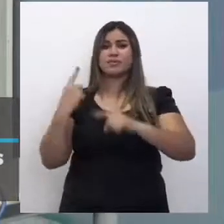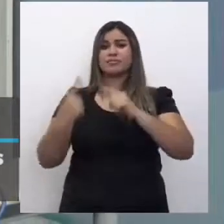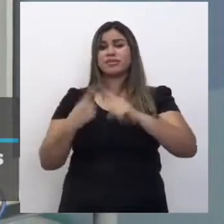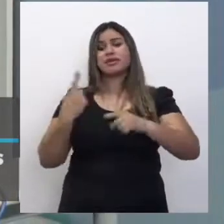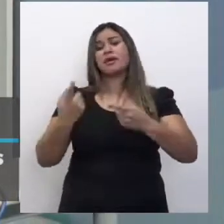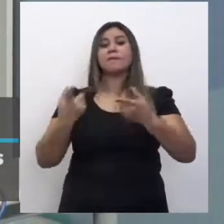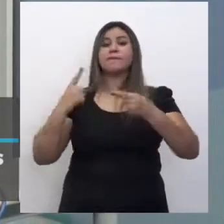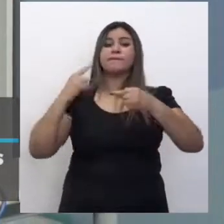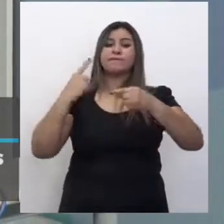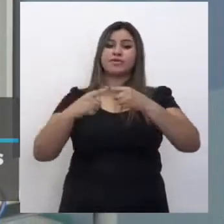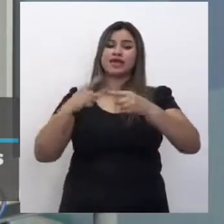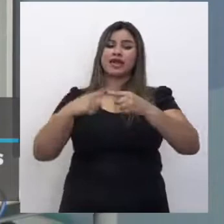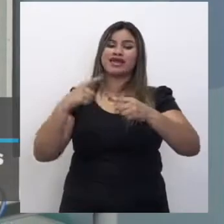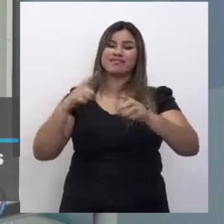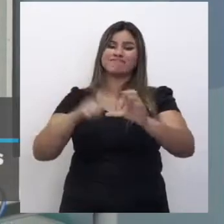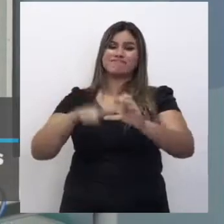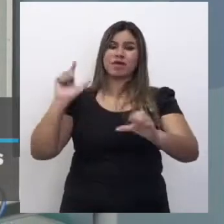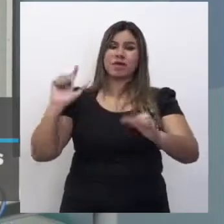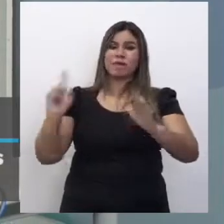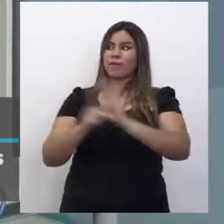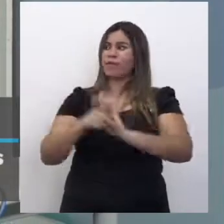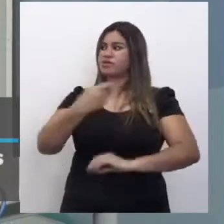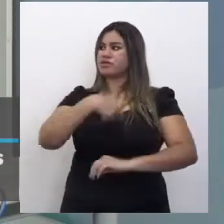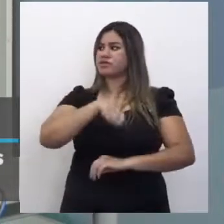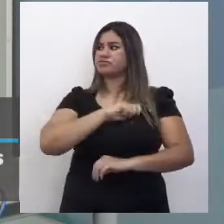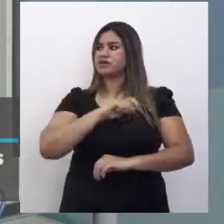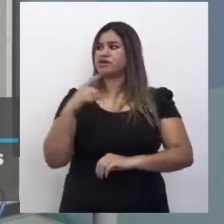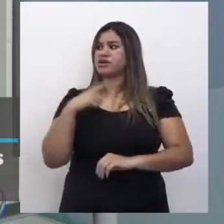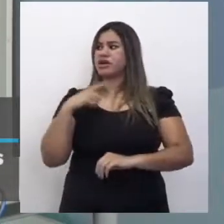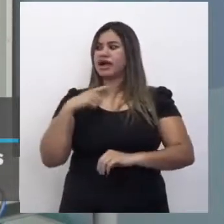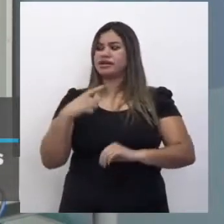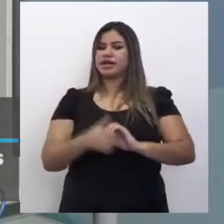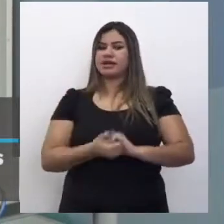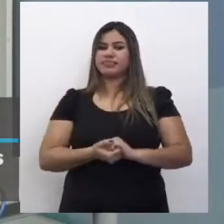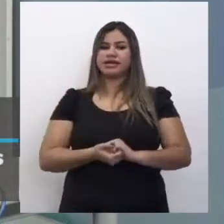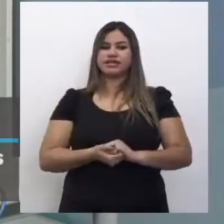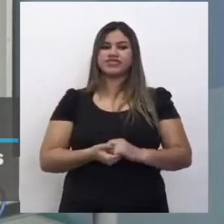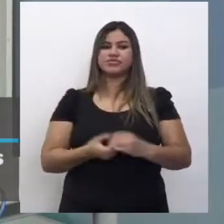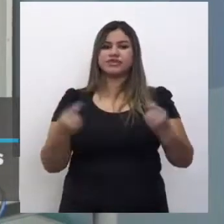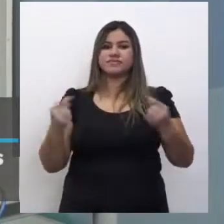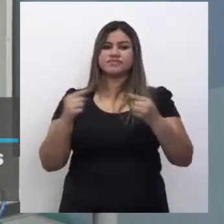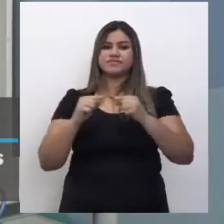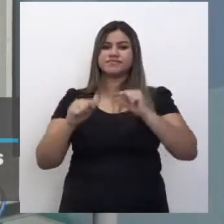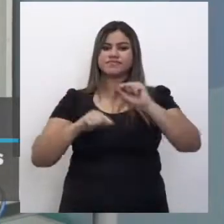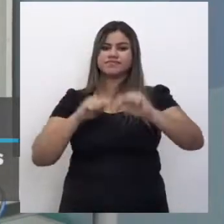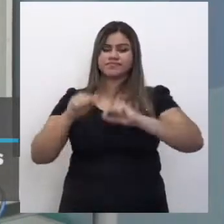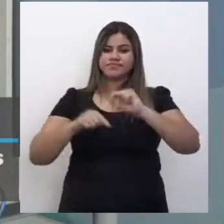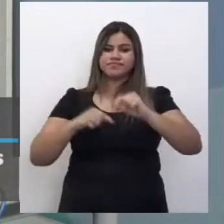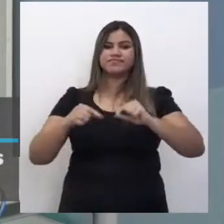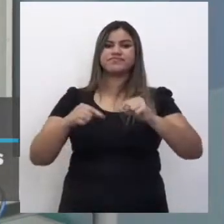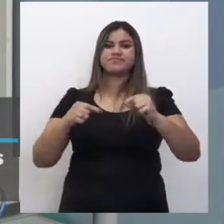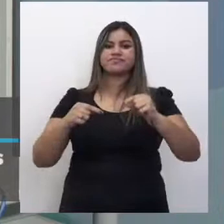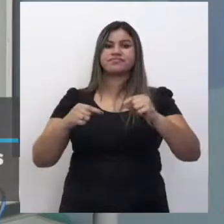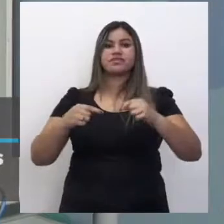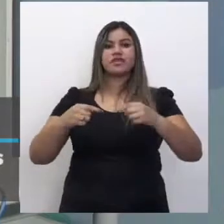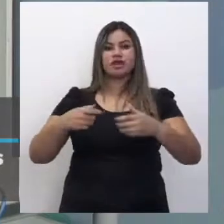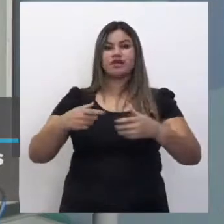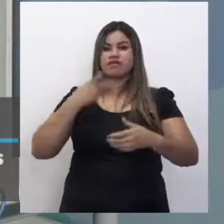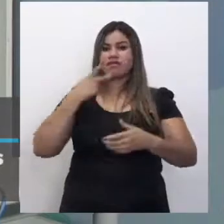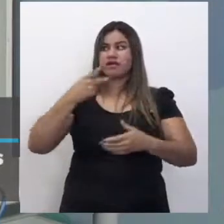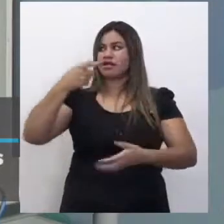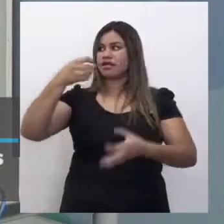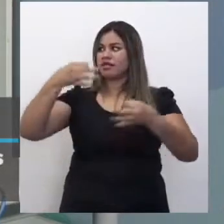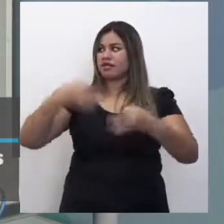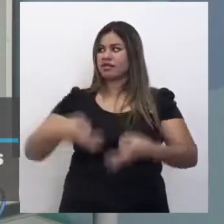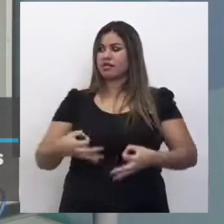Espanha. Então, tanto a Catalunha como o País Basco, eles já são praticamente assim independentes. Só falta concretizar a questão do país, né? Porque